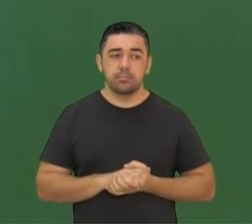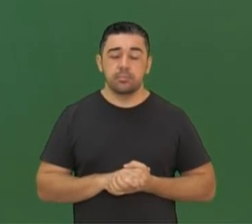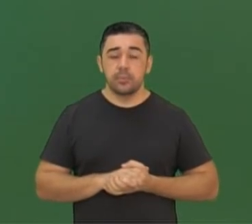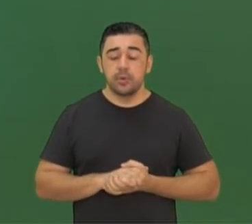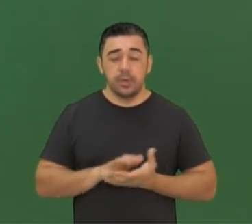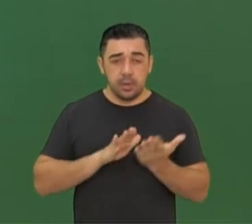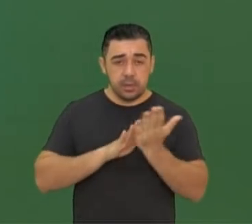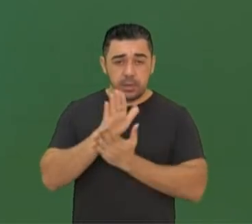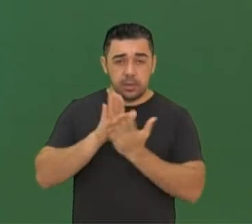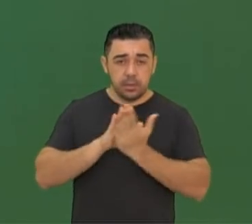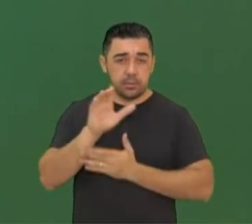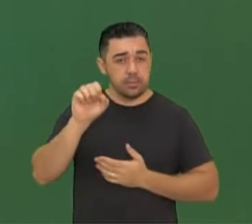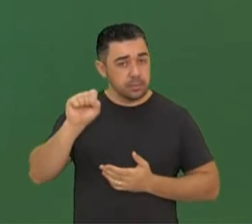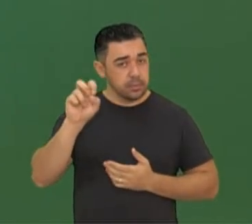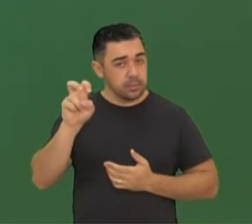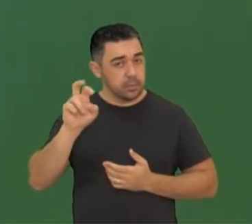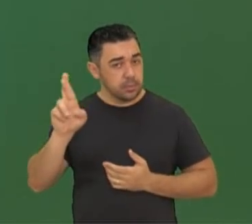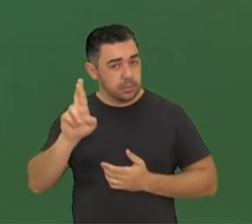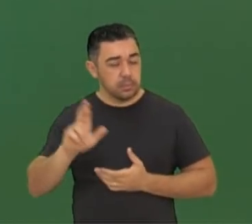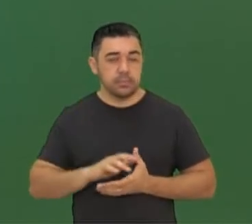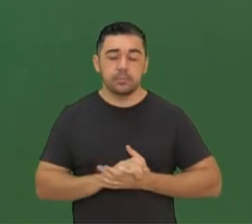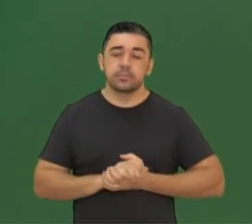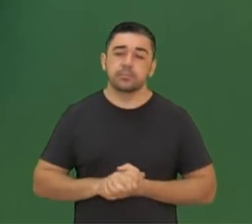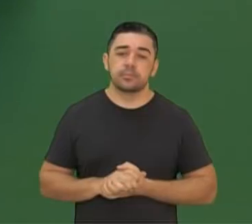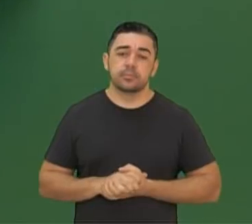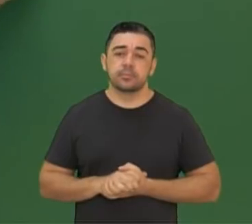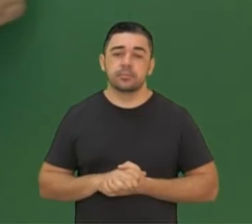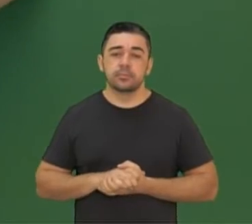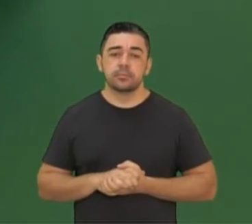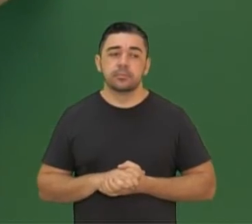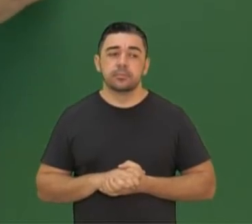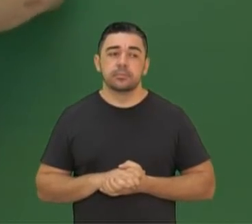E quanto que eu gastei? R$ 85.